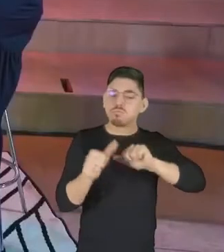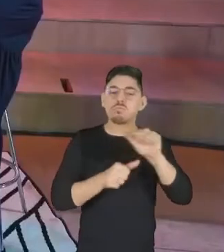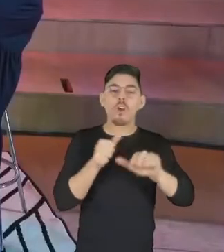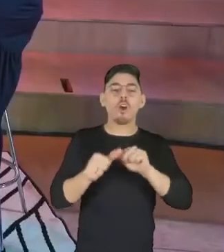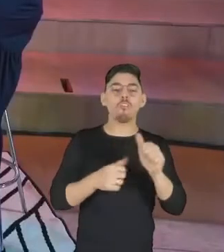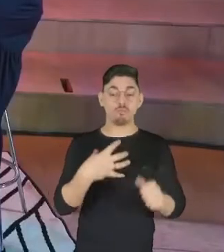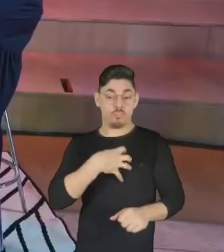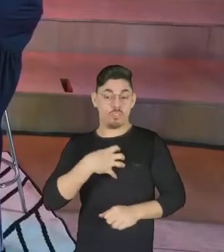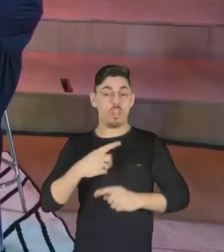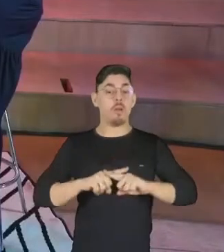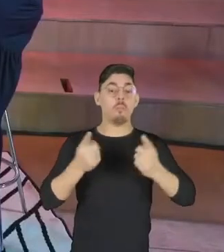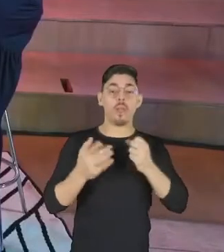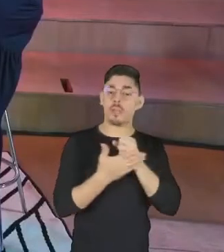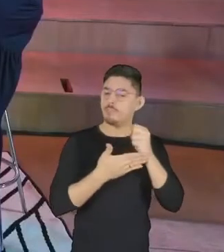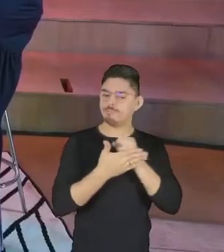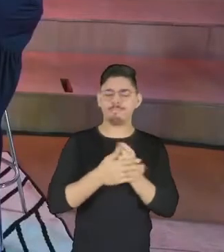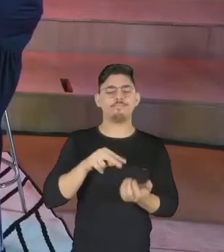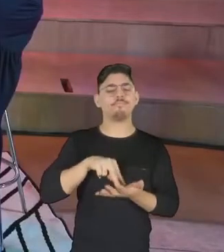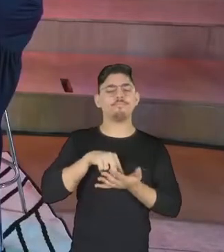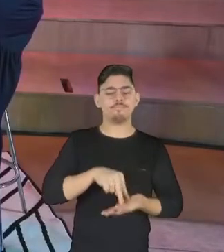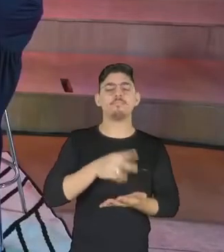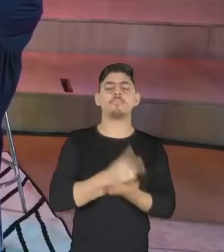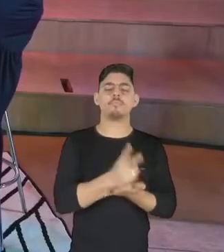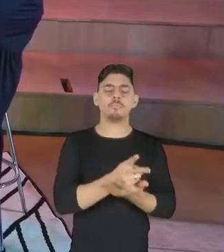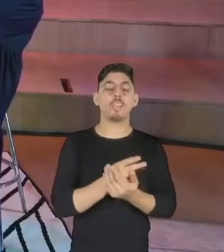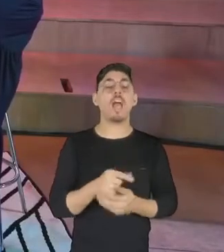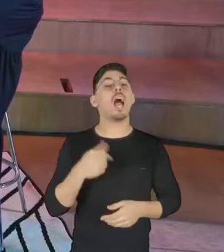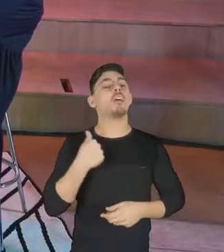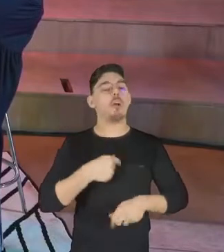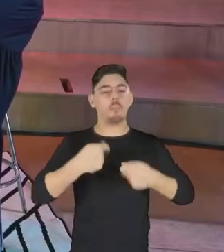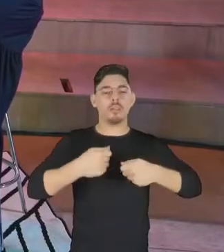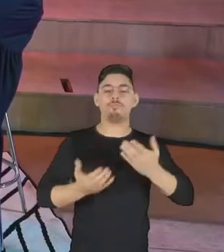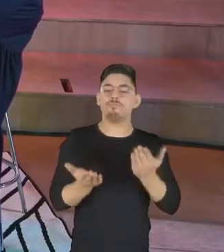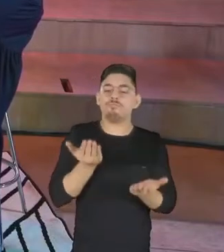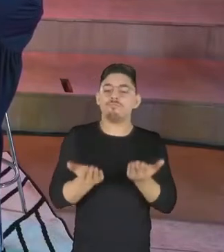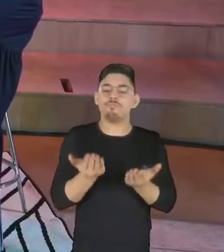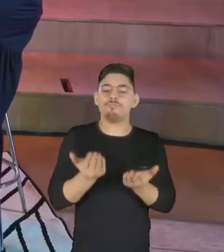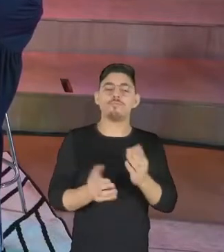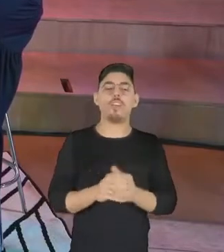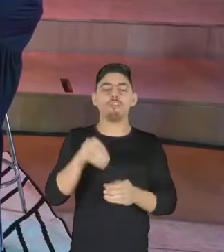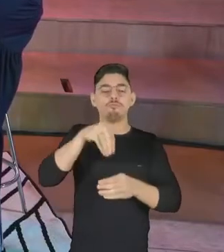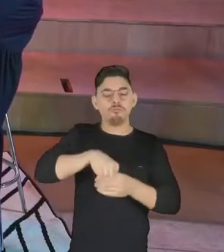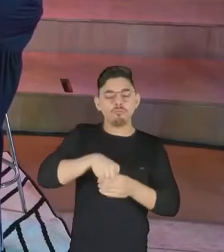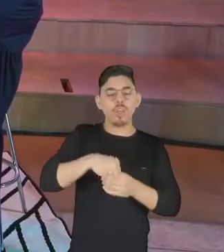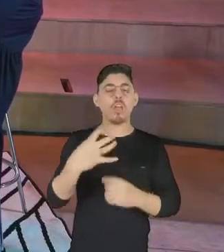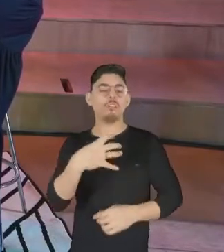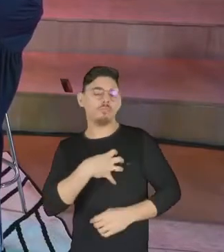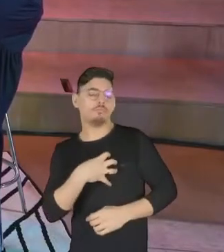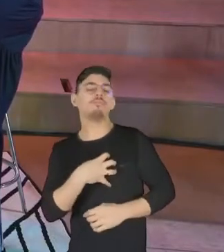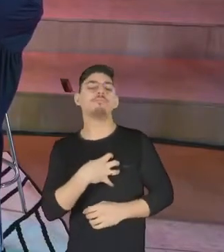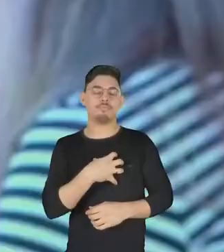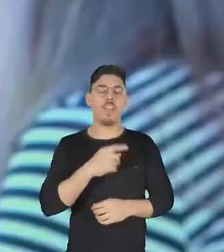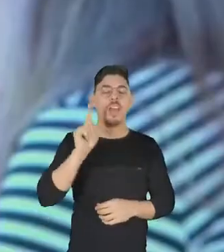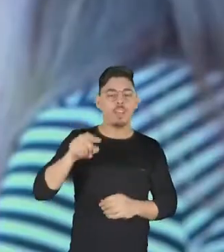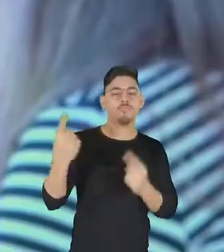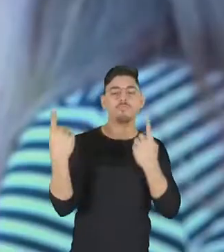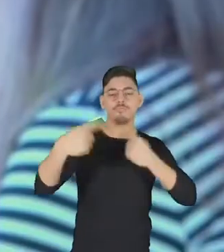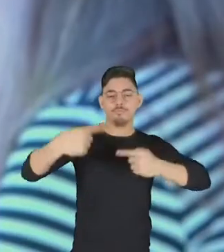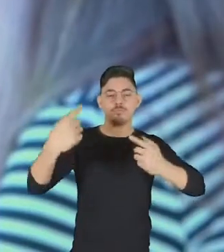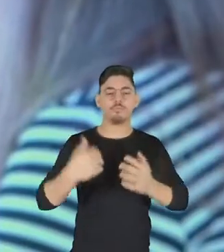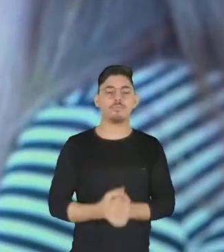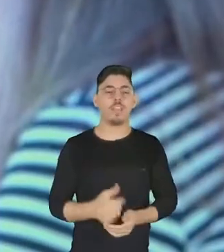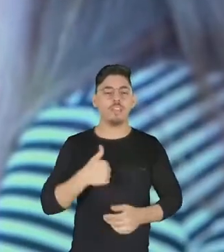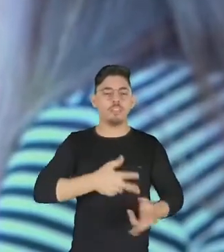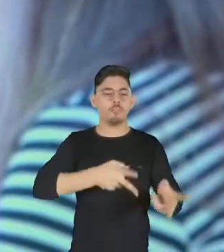tem que se manter. Encontrar o equilíbrio, né, entre conteúdo e forma é um grande desafio. E eu vejo